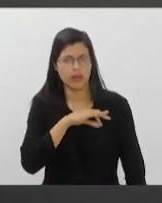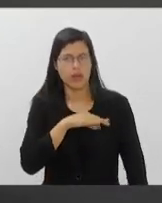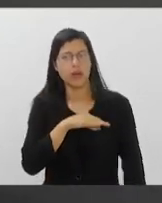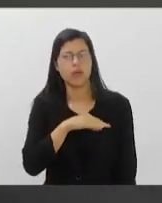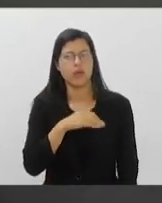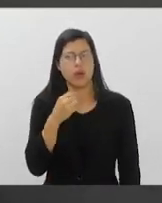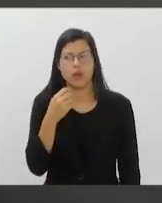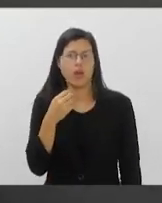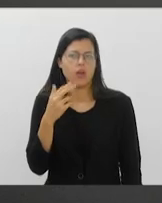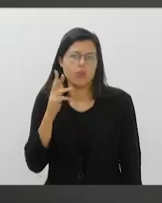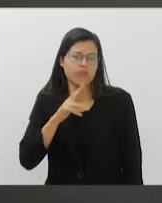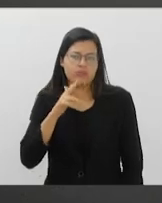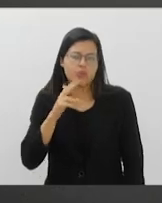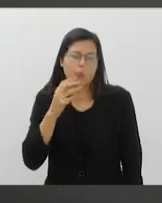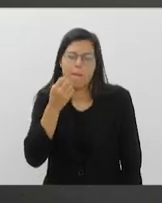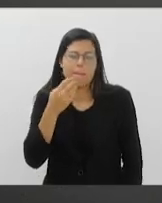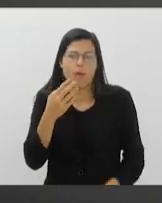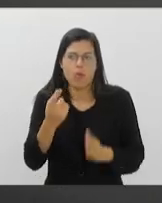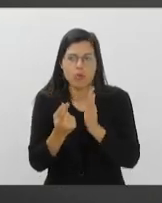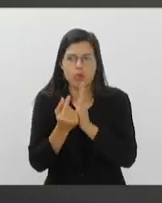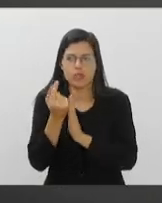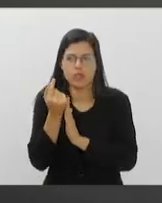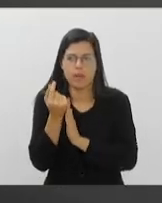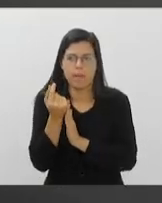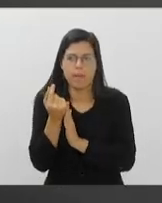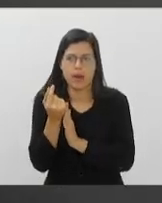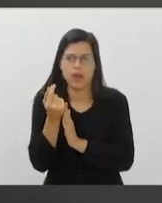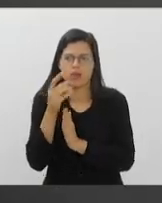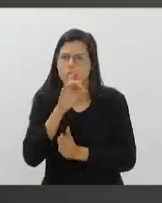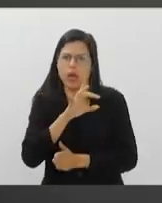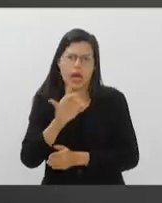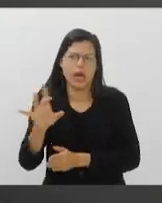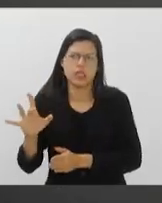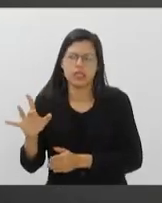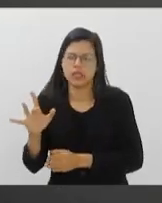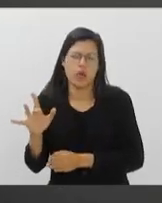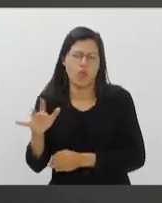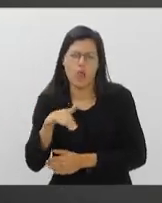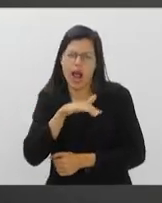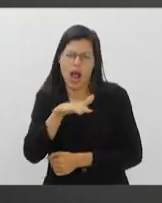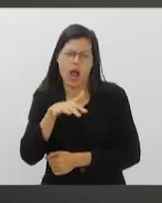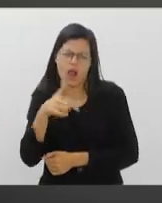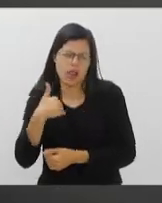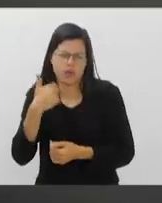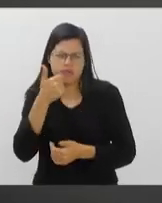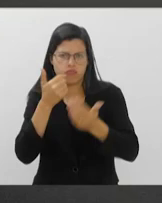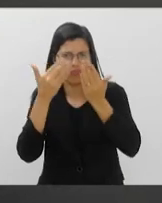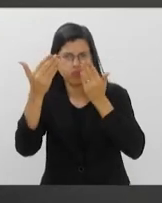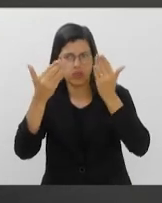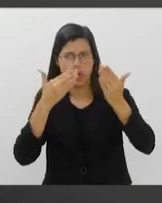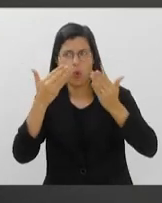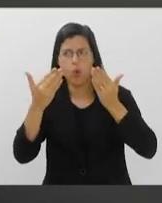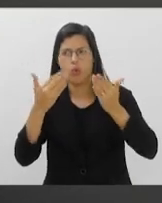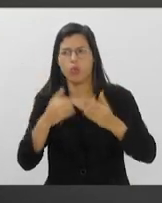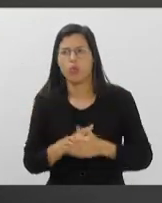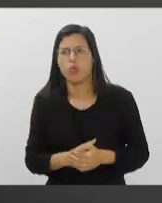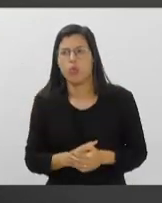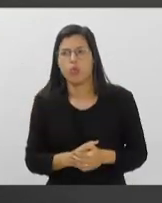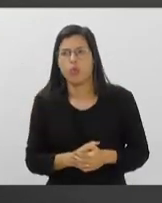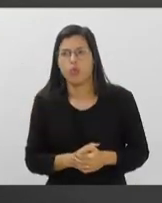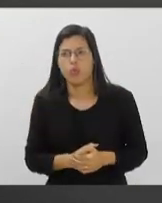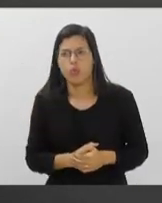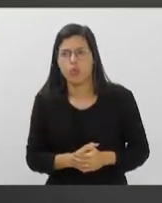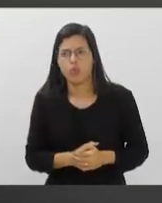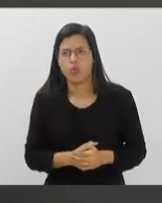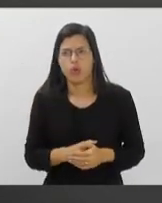Art eh eu acho que nem todo todo mundo tem que ser cada um na sua expertise eu sou psicólogo e o psicólogo é alinhado